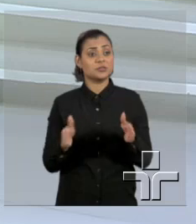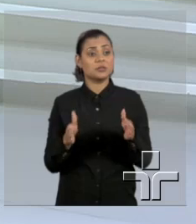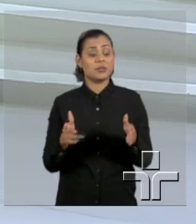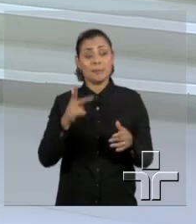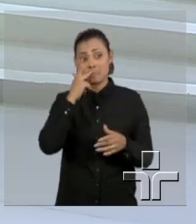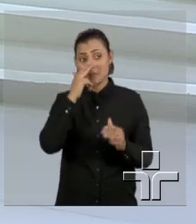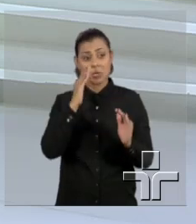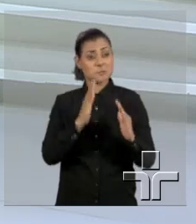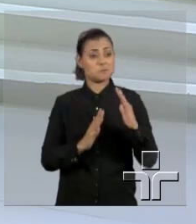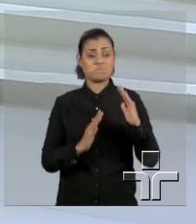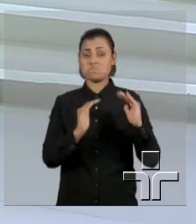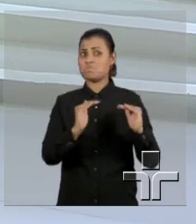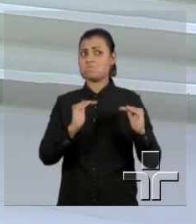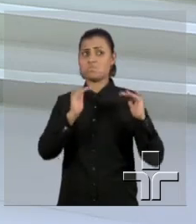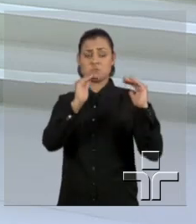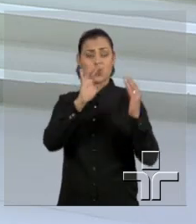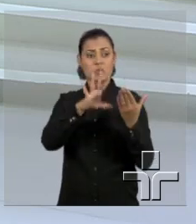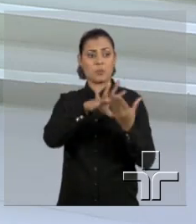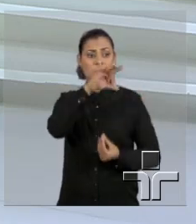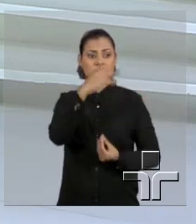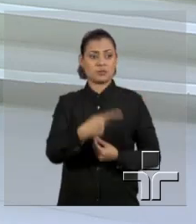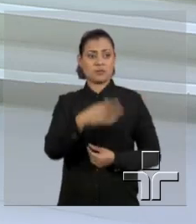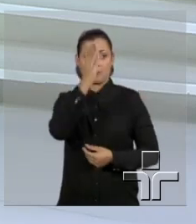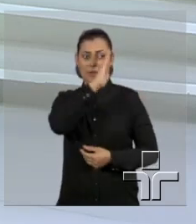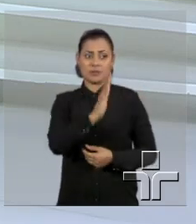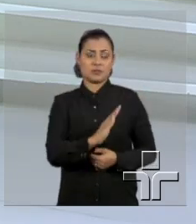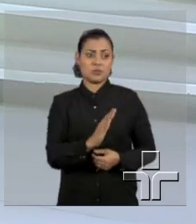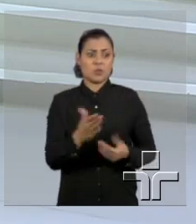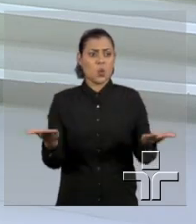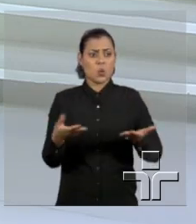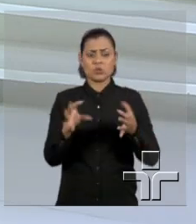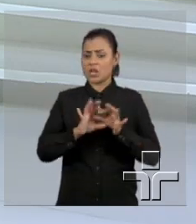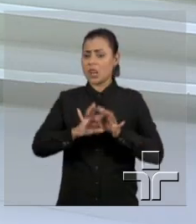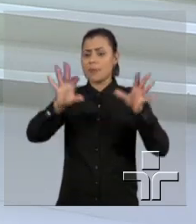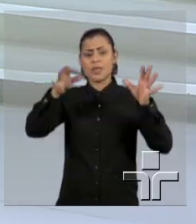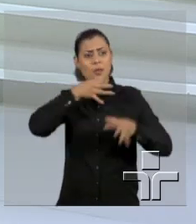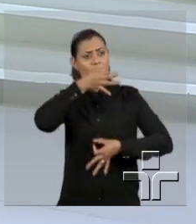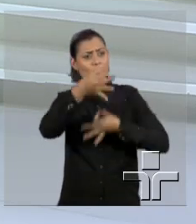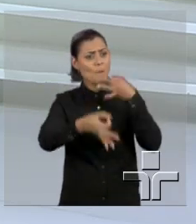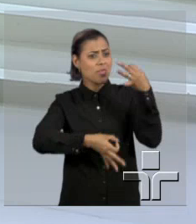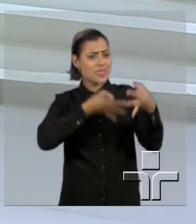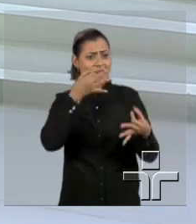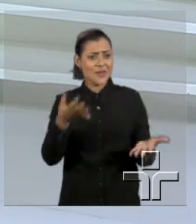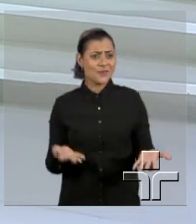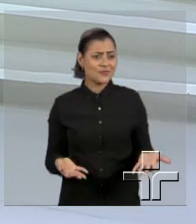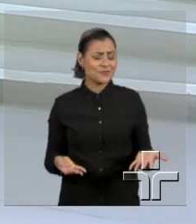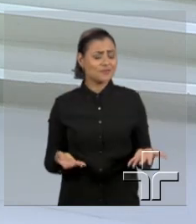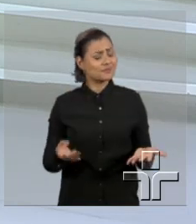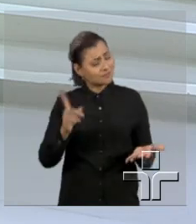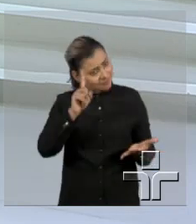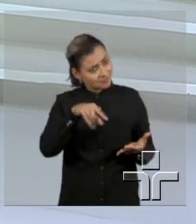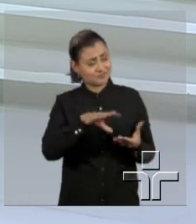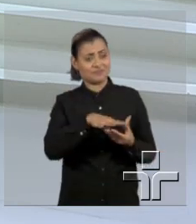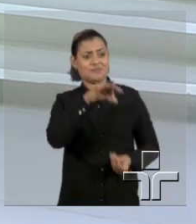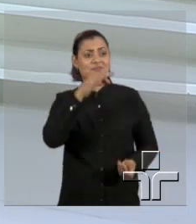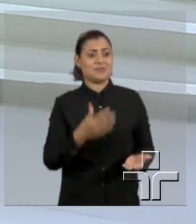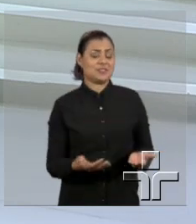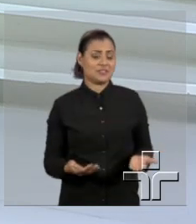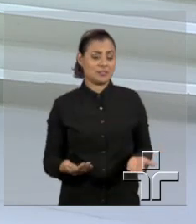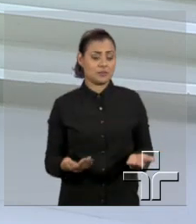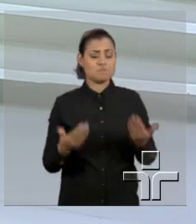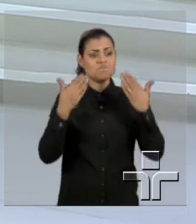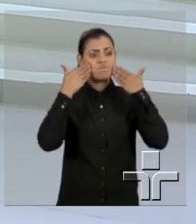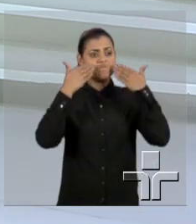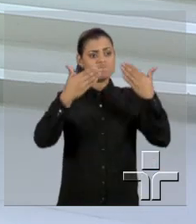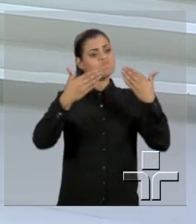da democracia brasileira. Liberdade de expressão, olha que conteúdo da democracia. Né?